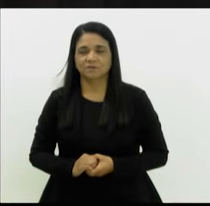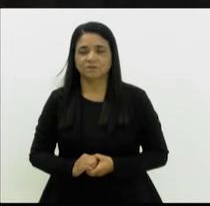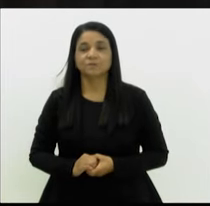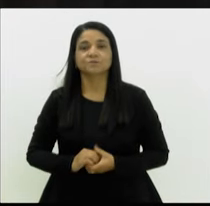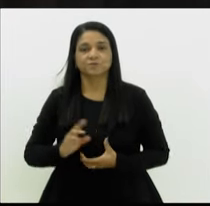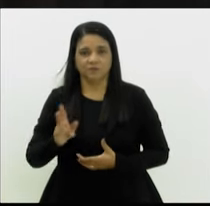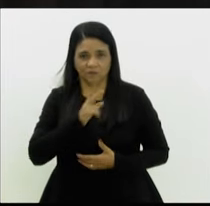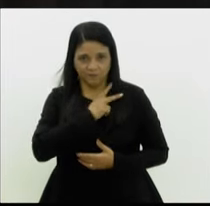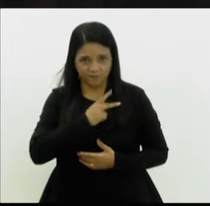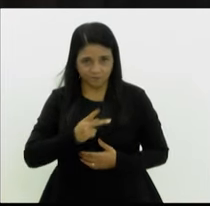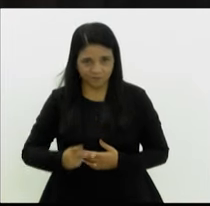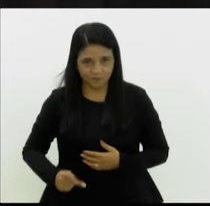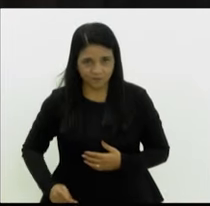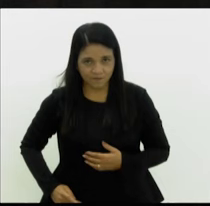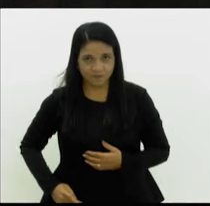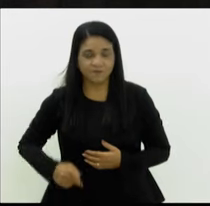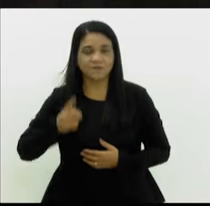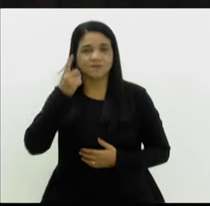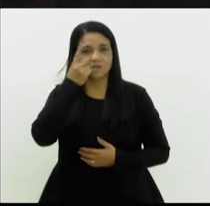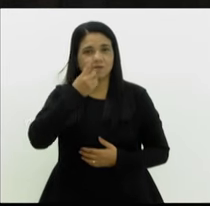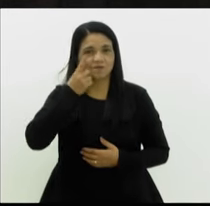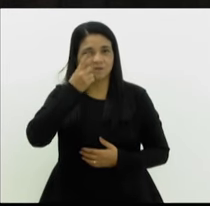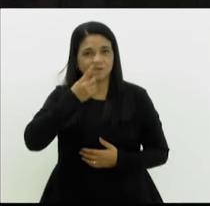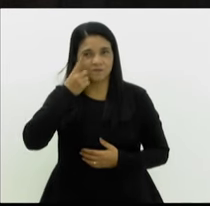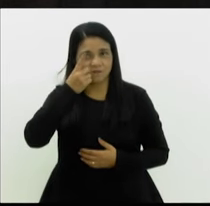Senhor presidente, deputado